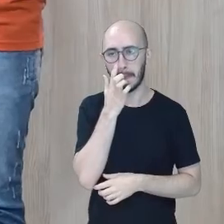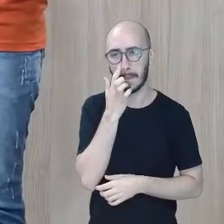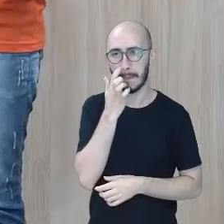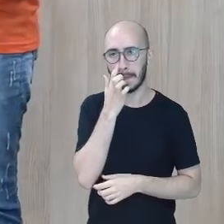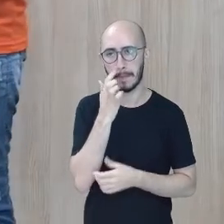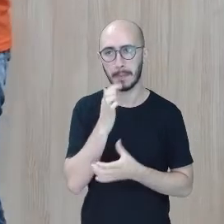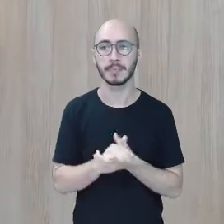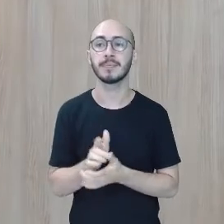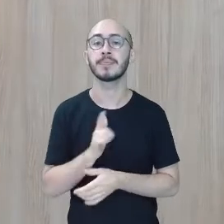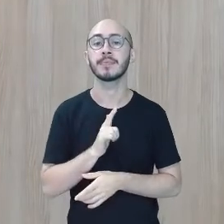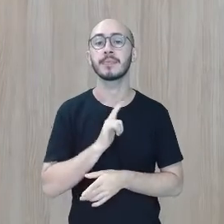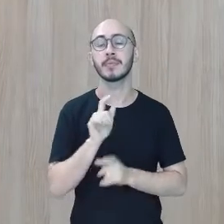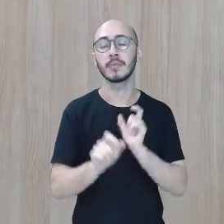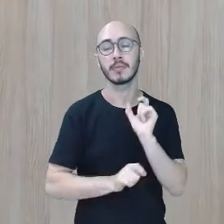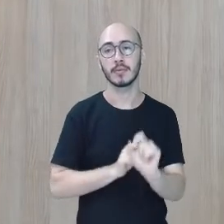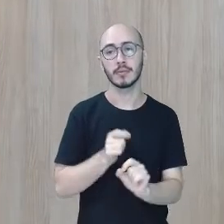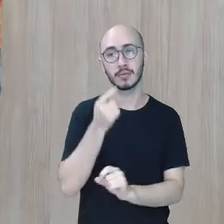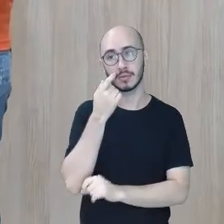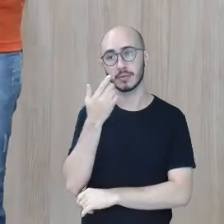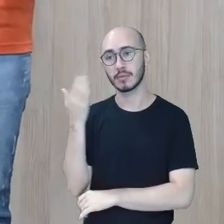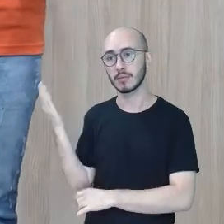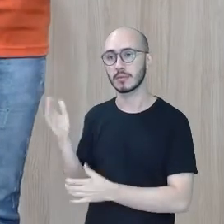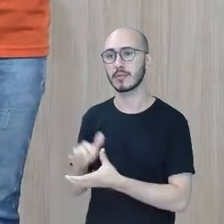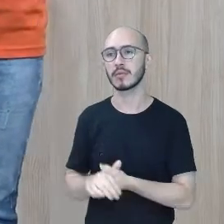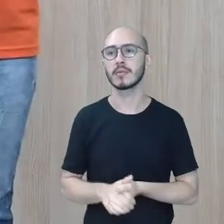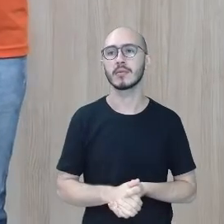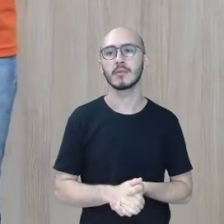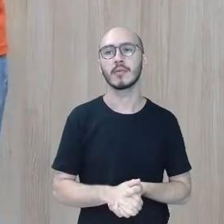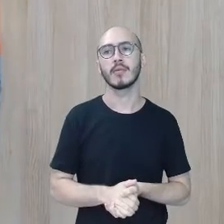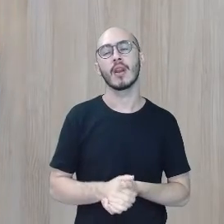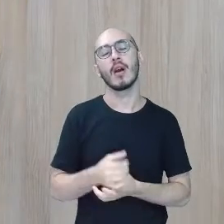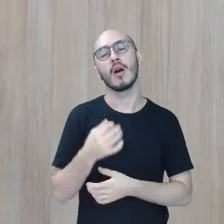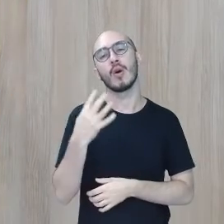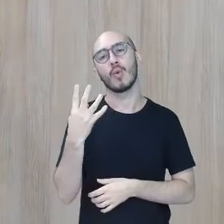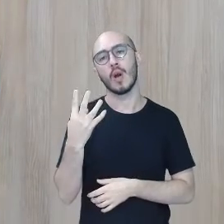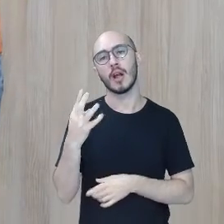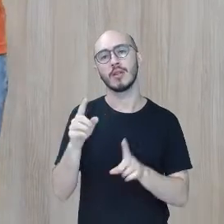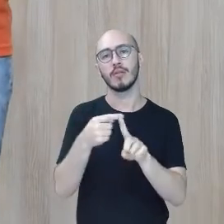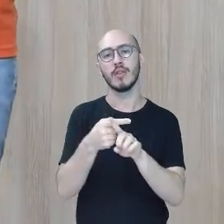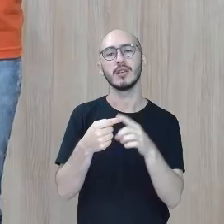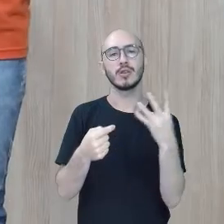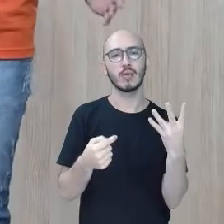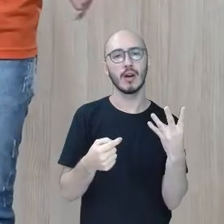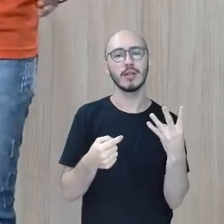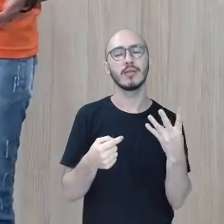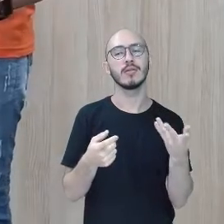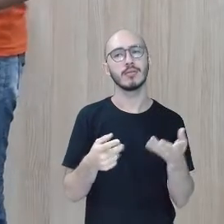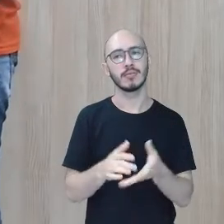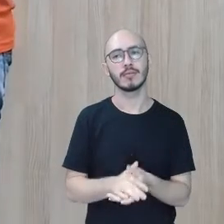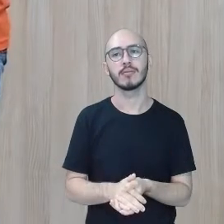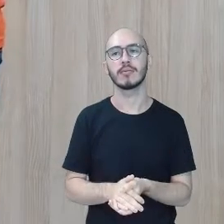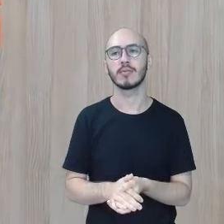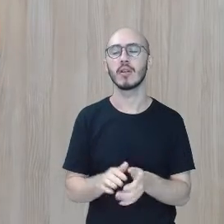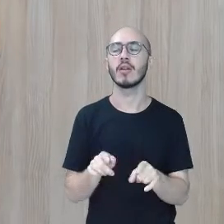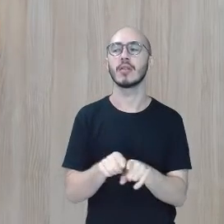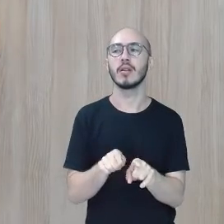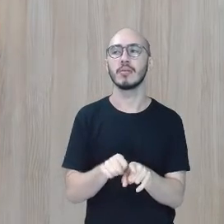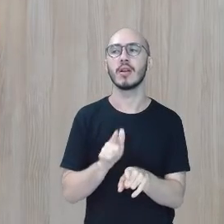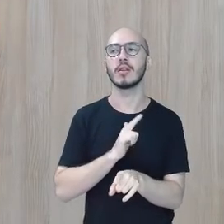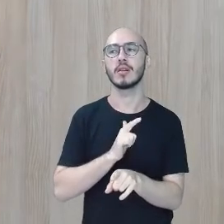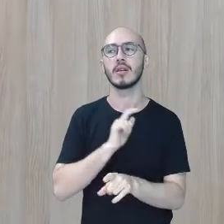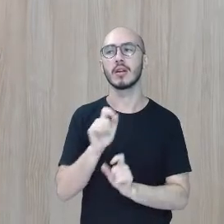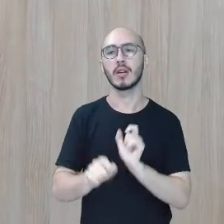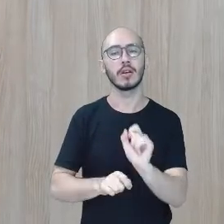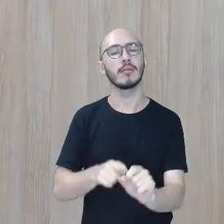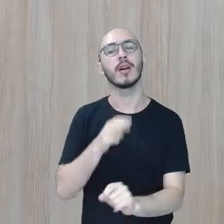escrevi aí ó, o 16 como 4 vezes 4, então eu tenho aí o produto de 2 fatores, certo? Que resulta